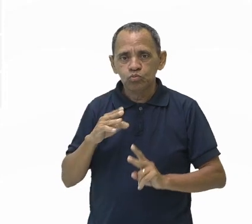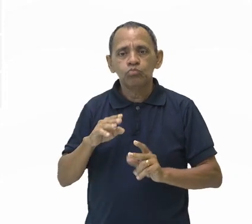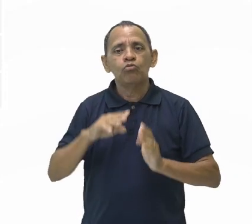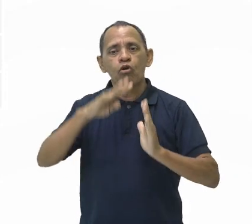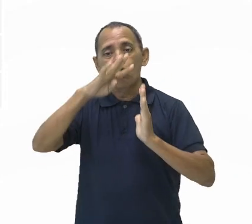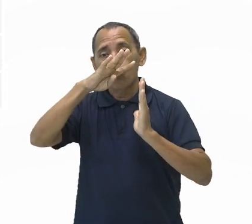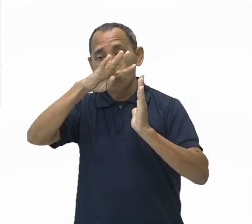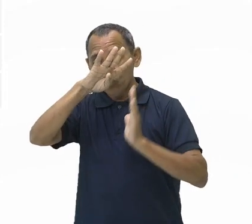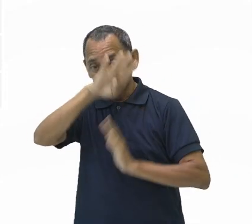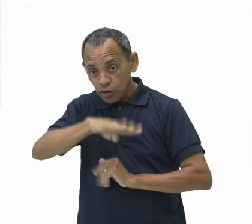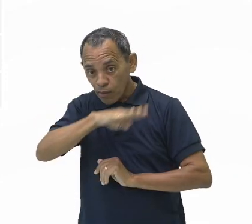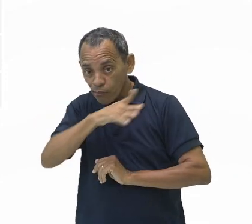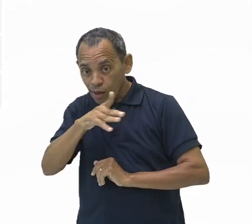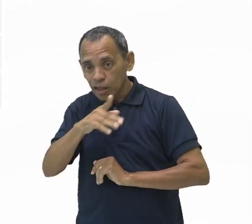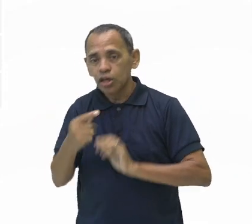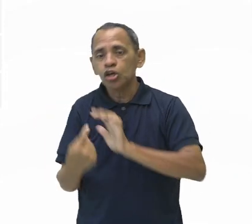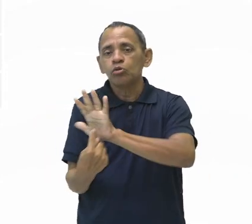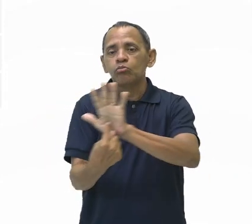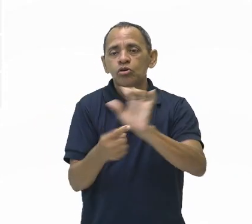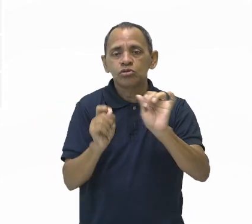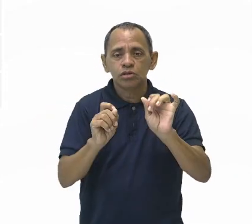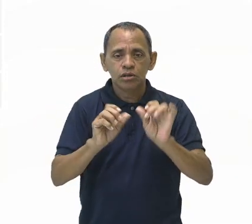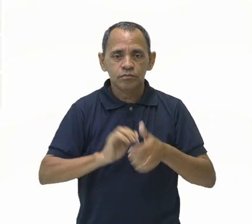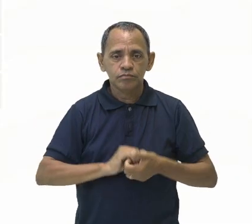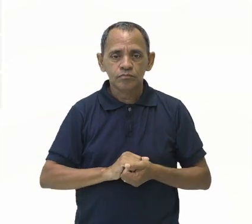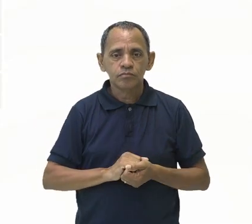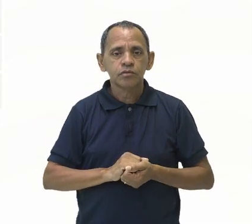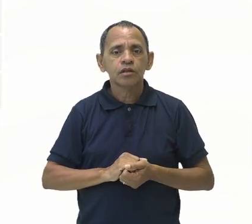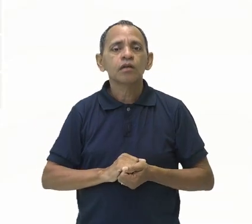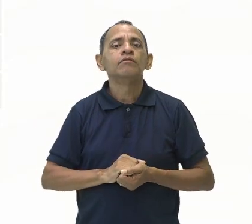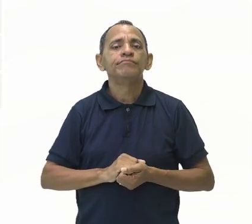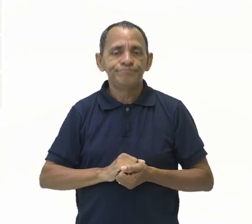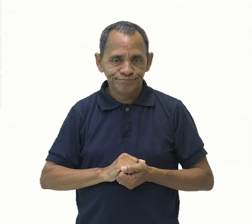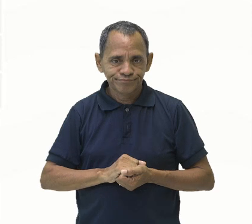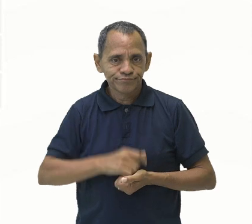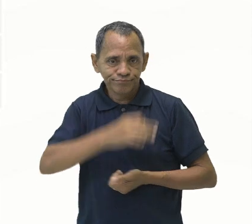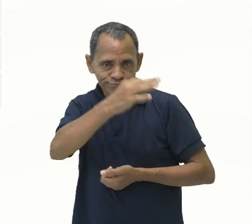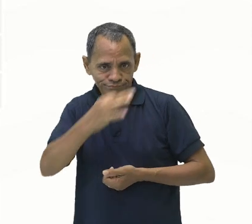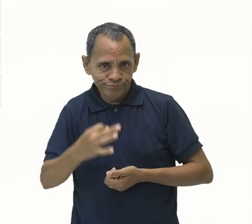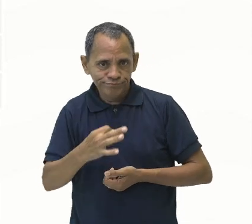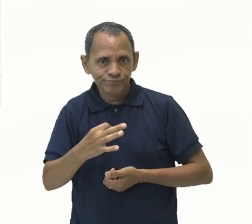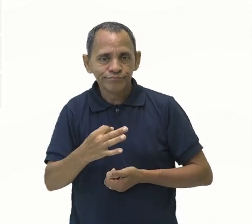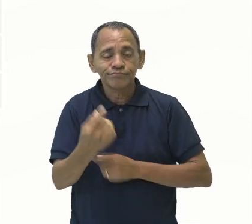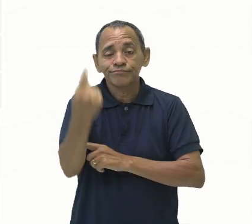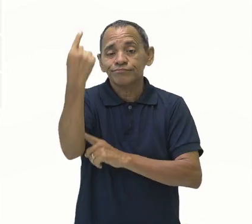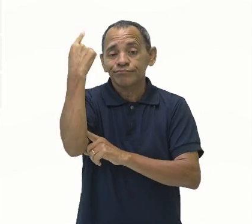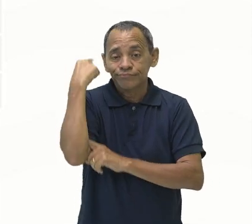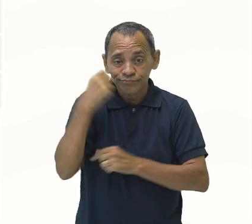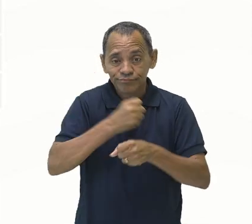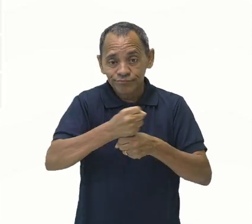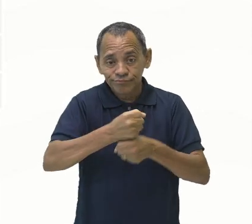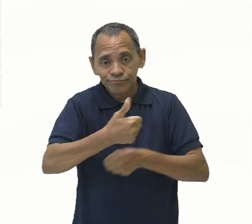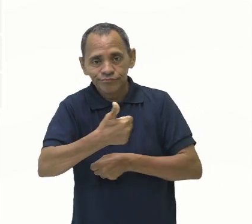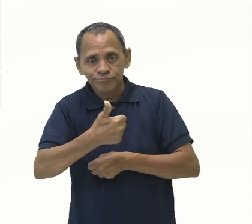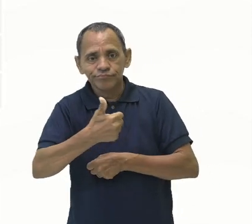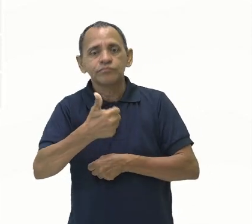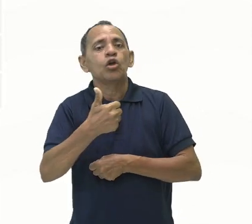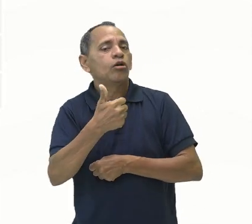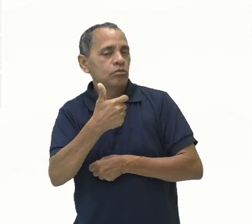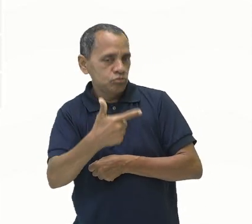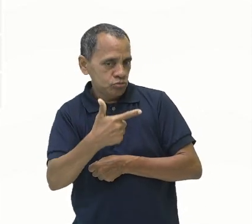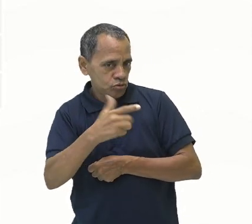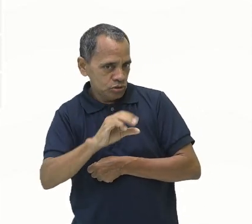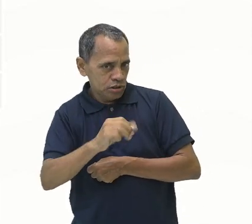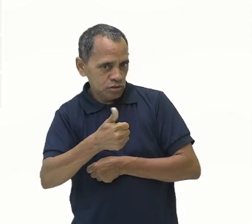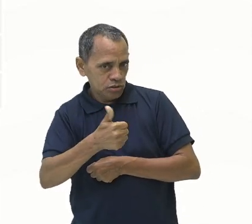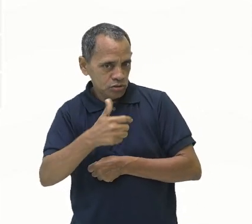olhada nessa tabela aí, né? Que mostra mais ou menos, pessoal, a porcentagem aqui no Brasil, lá no ano de 2019, que a gente vai pegar como referência aqui, porque foi um